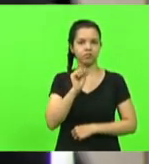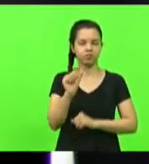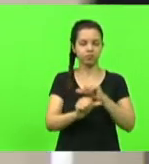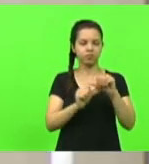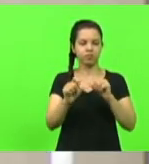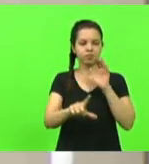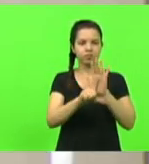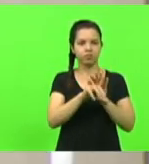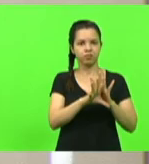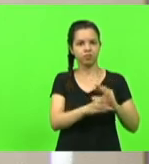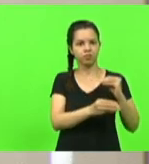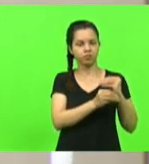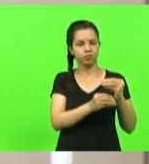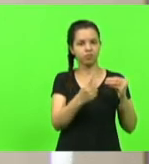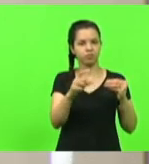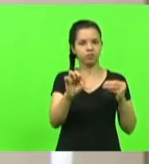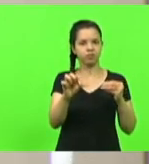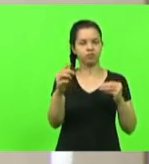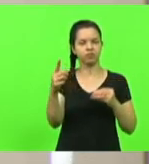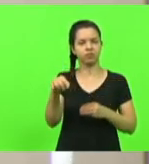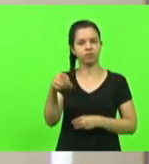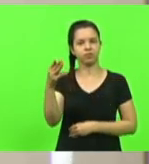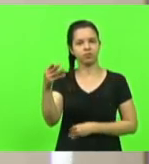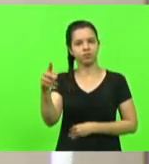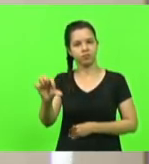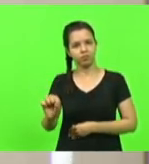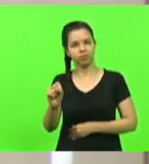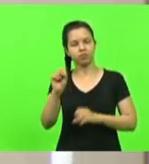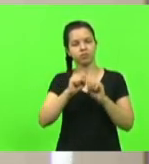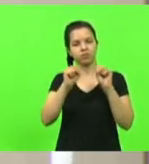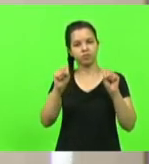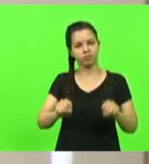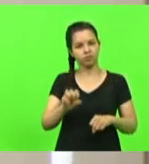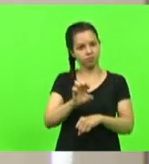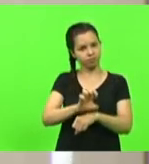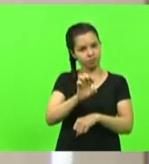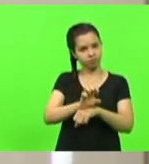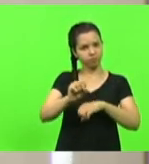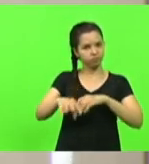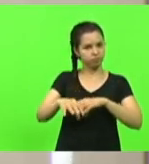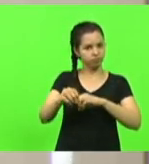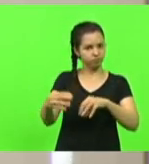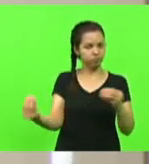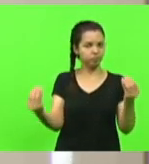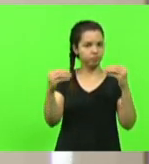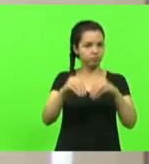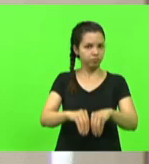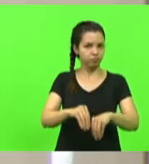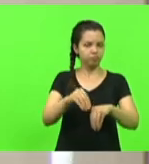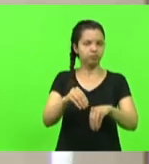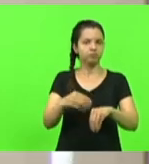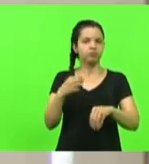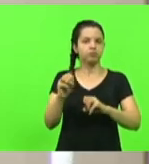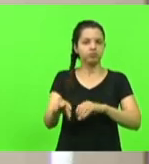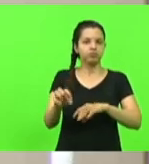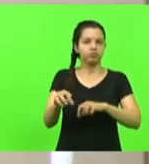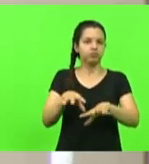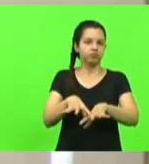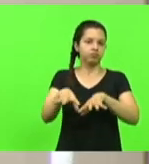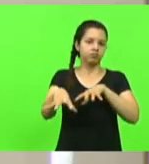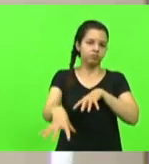complementar 170 de 1998. que dispõe sobre o sistema estadual de educação, a fim de incluir a previsão da educação domiciliar.